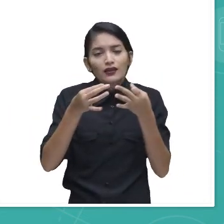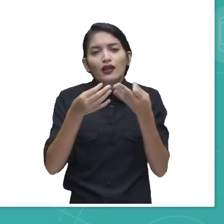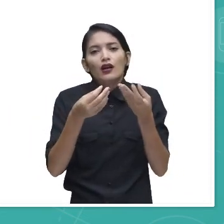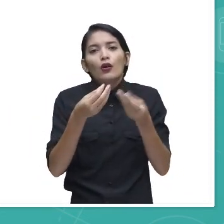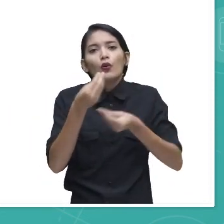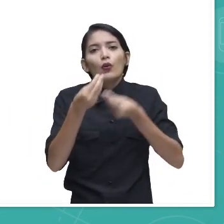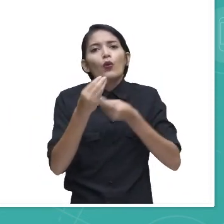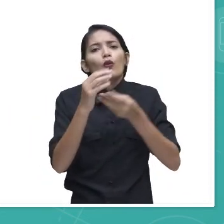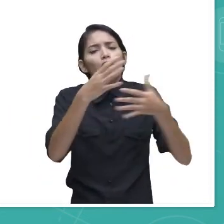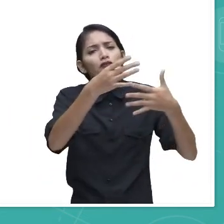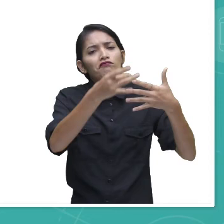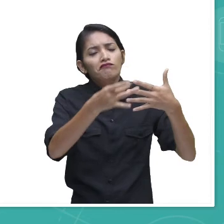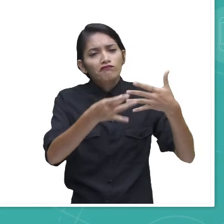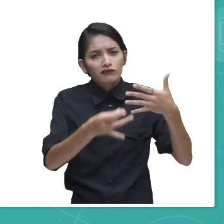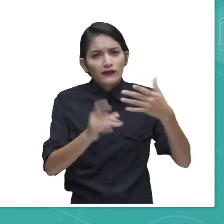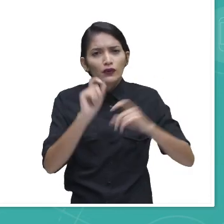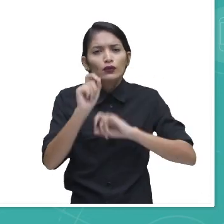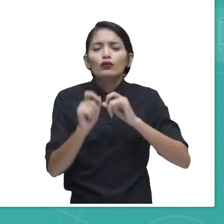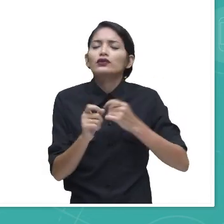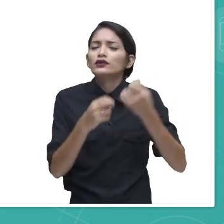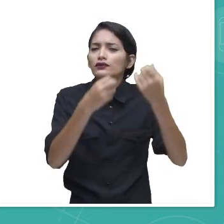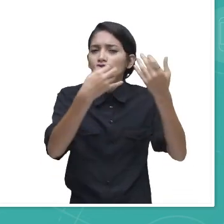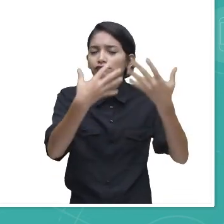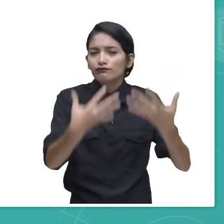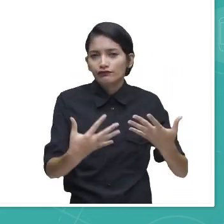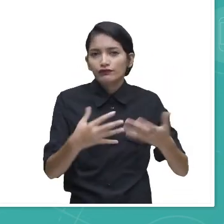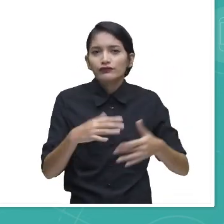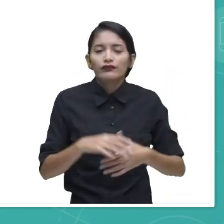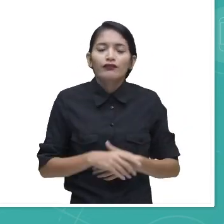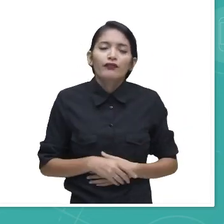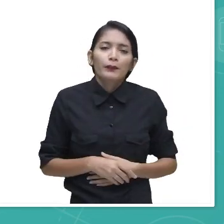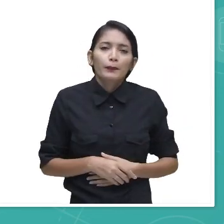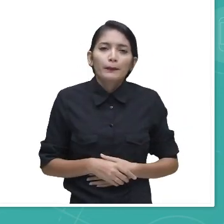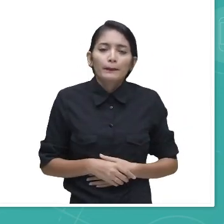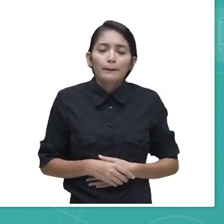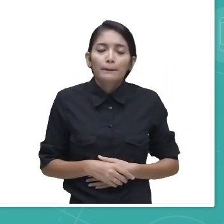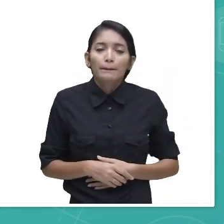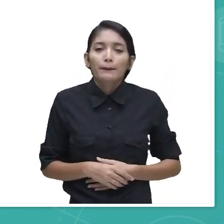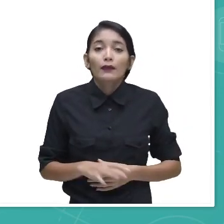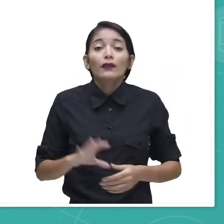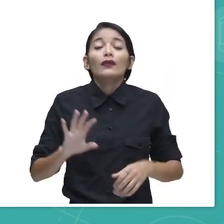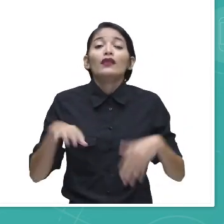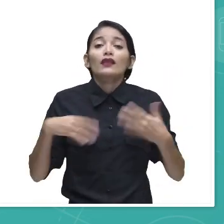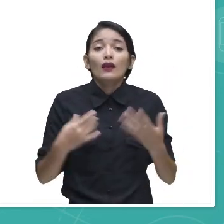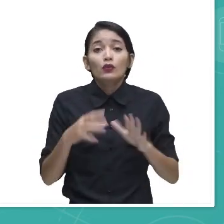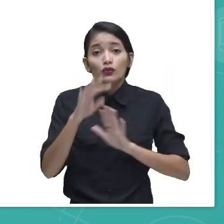detalhes, novamente, do que ela está falando, tá? E aí, esse texto,